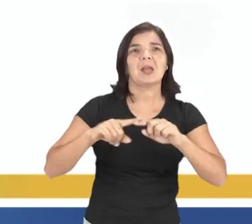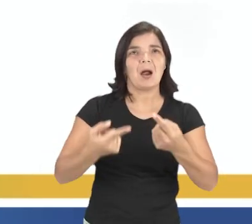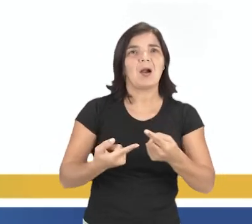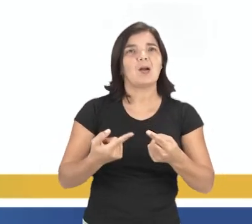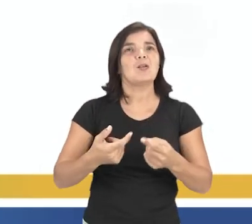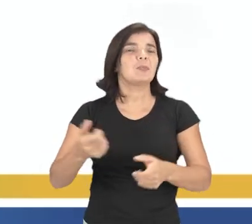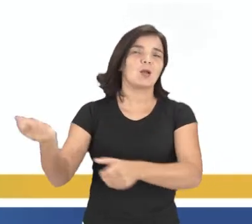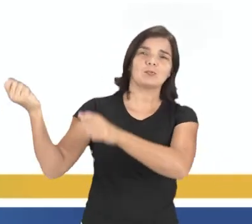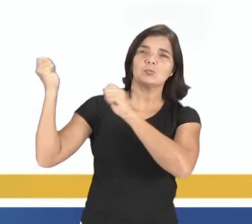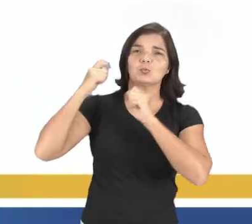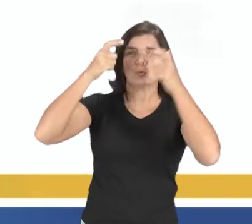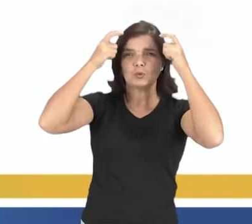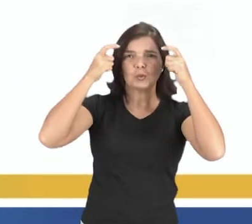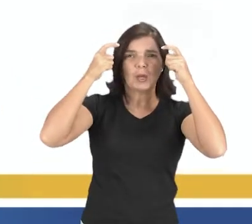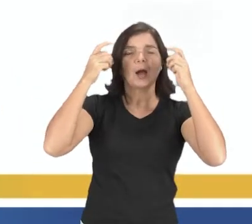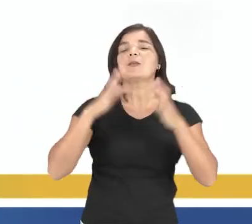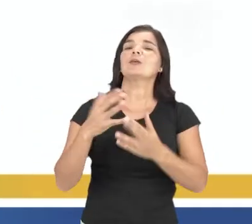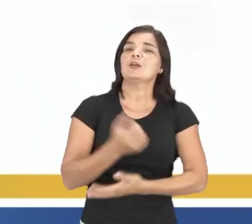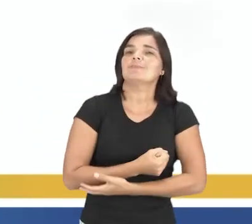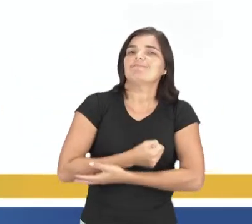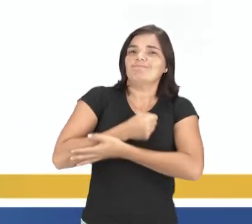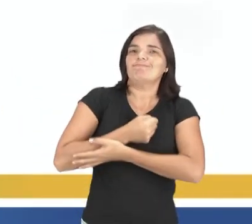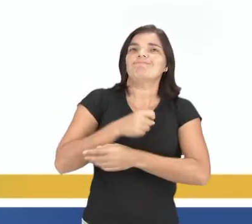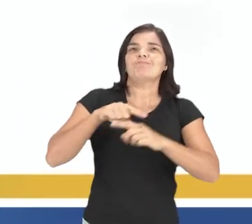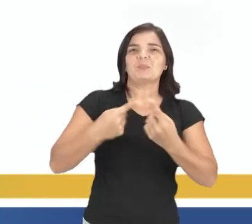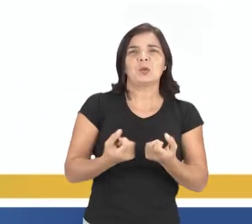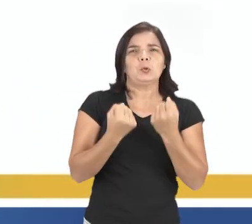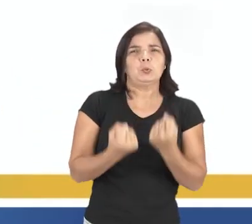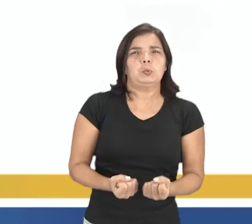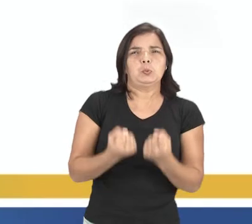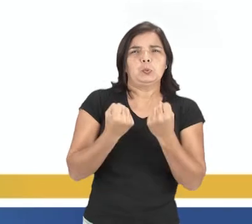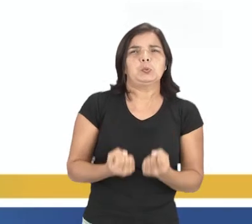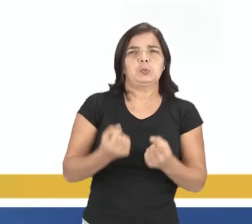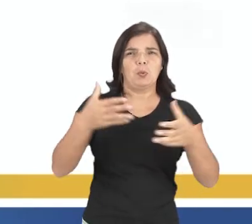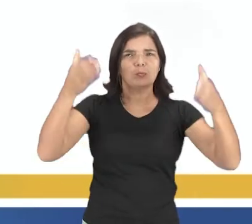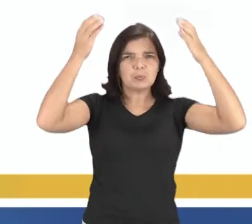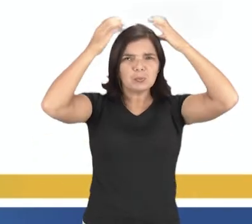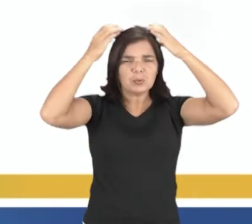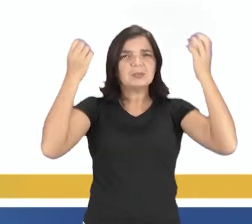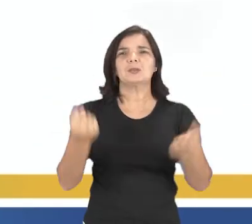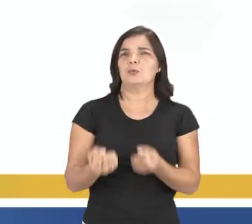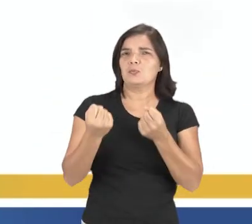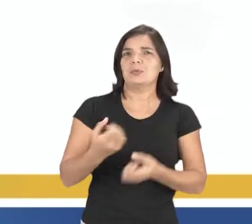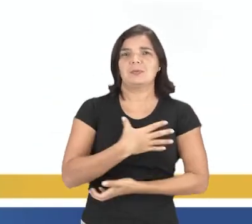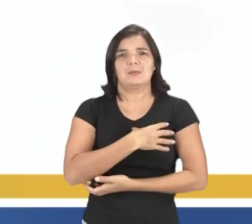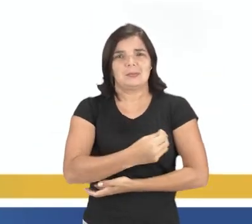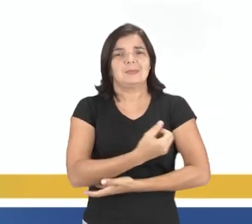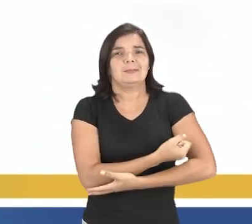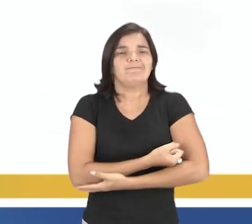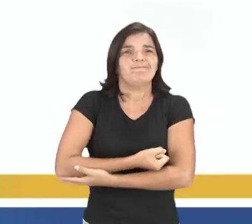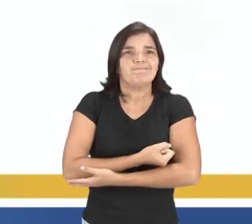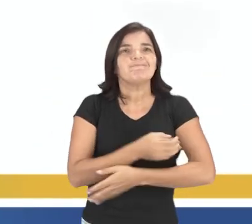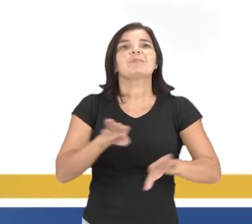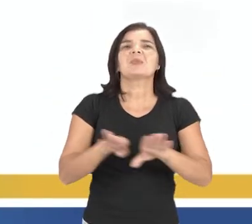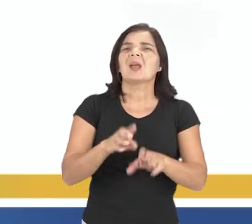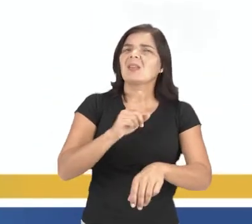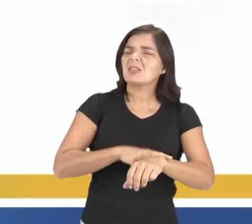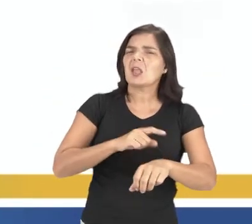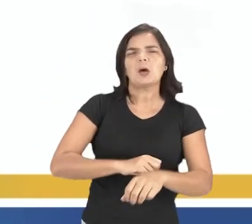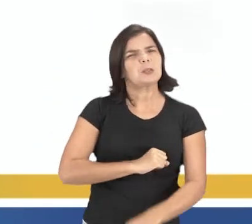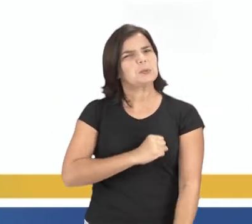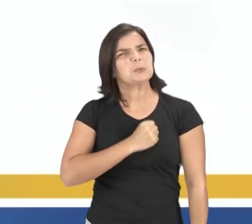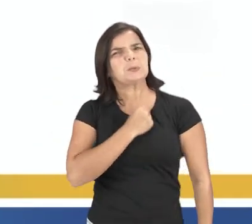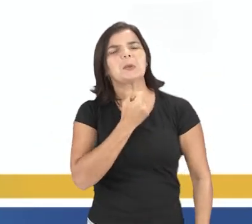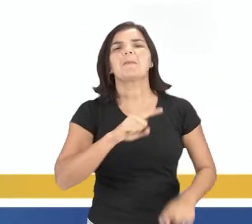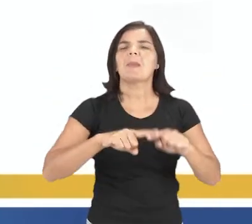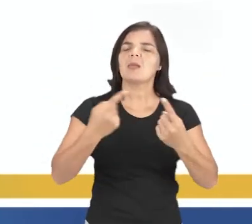ponho o saco na cabeça e levo nos braços. Suporto o peso do saco na cabeça e suporto o peso da Veronice nos braços. Tem hora que